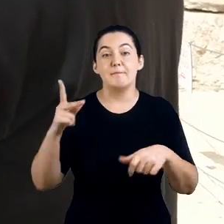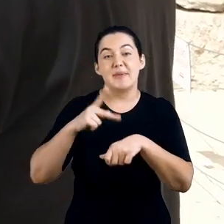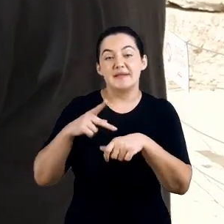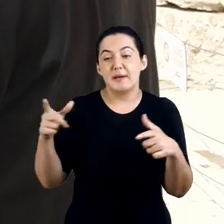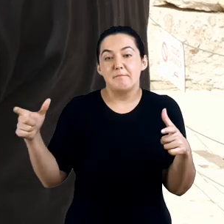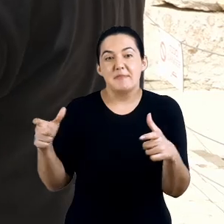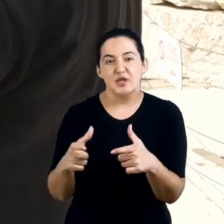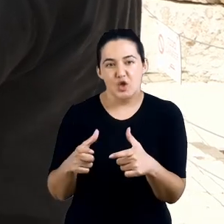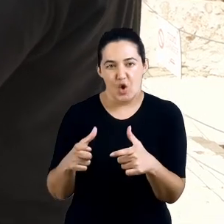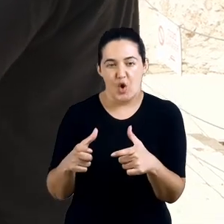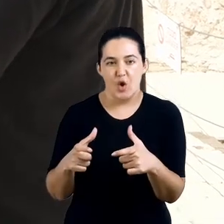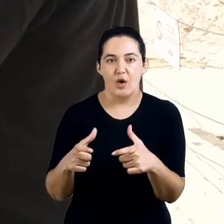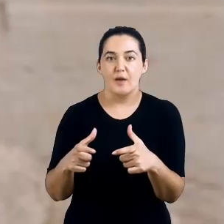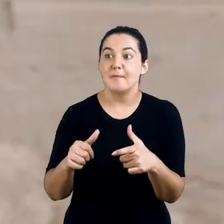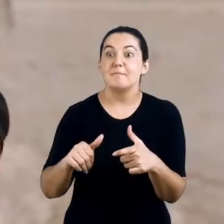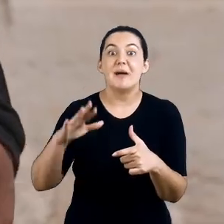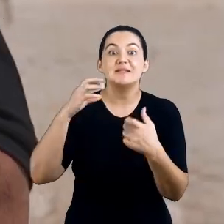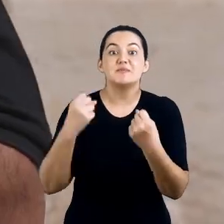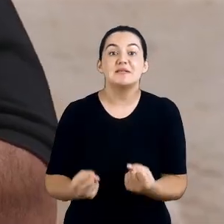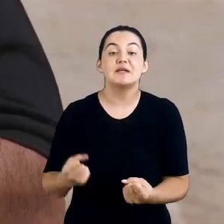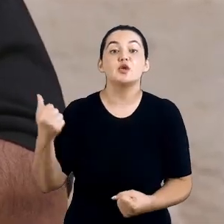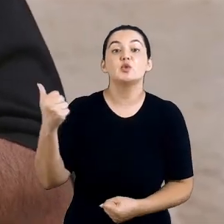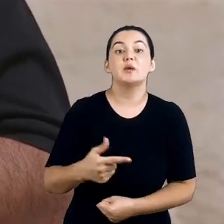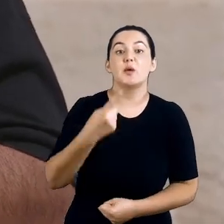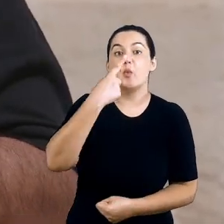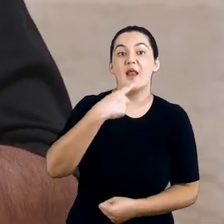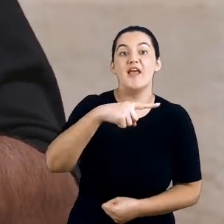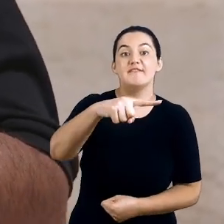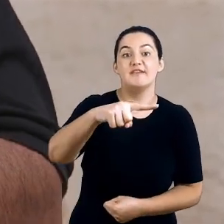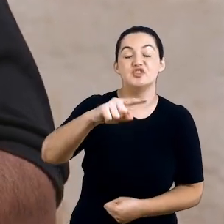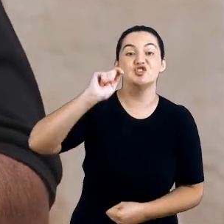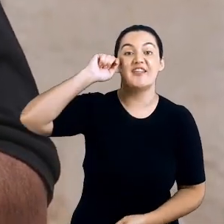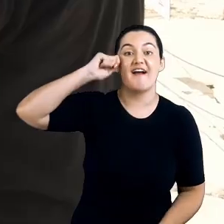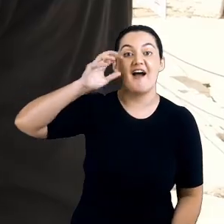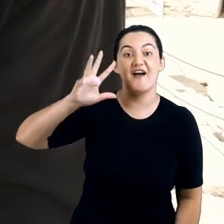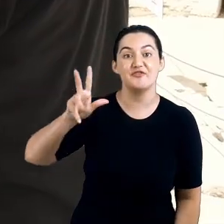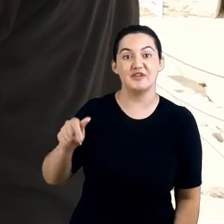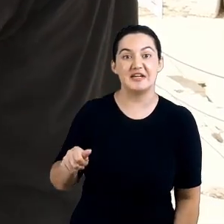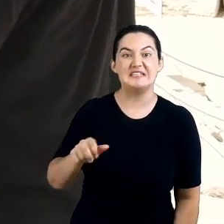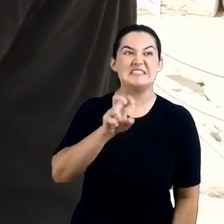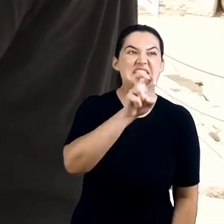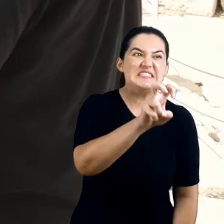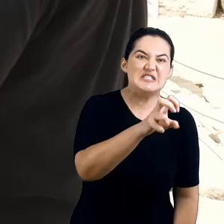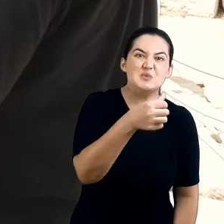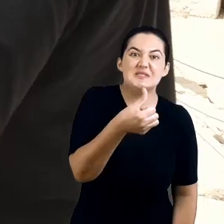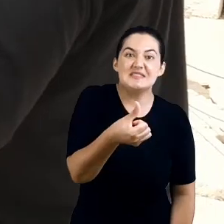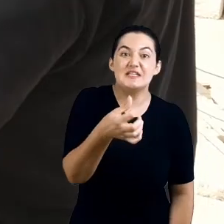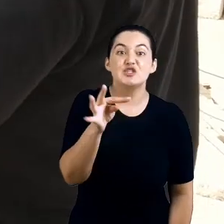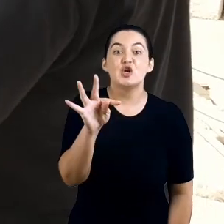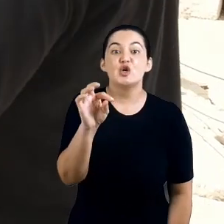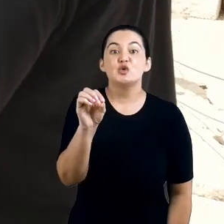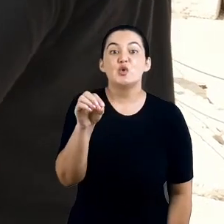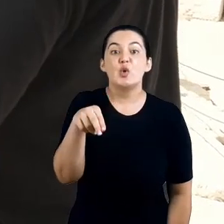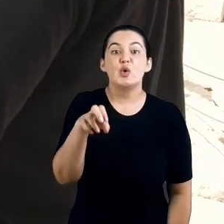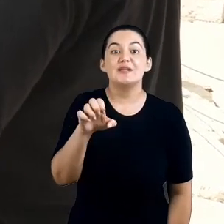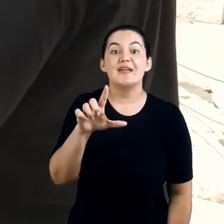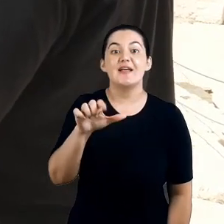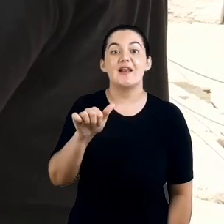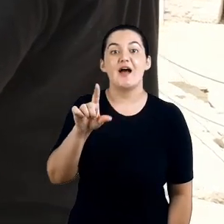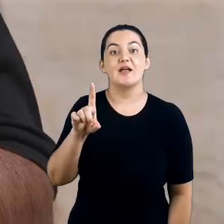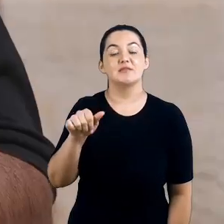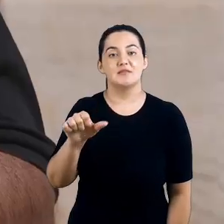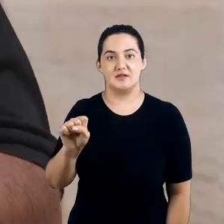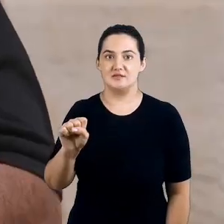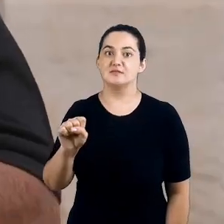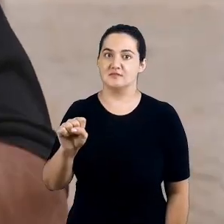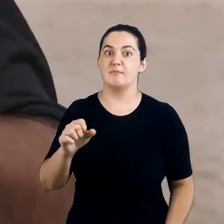menores pesam mais que um elefante africano. 5, 6 toneladas. As grandes pesam cerca de 200